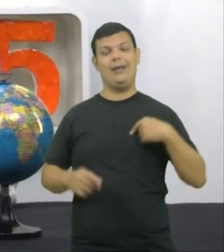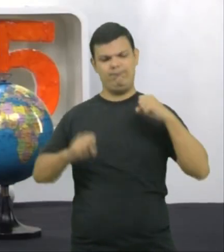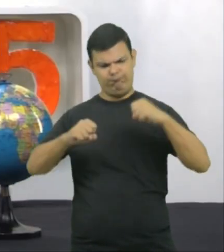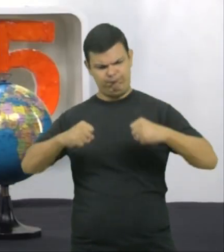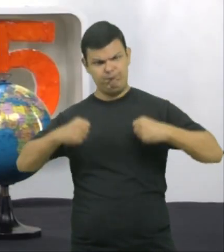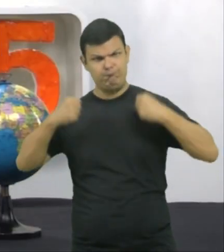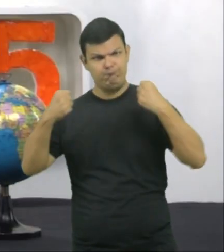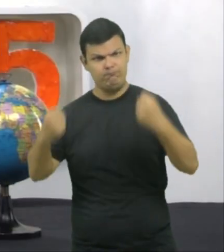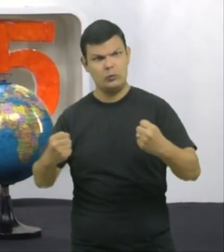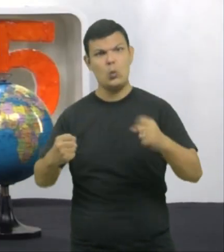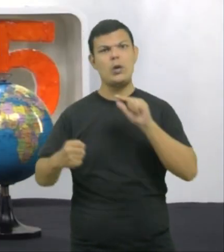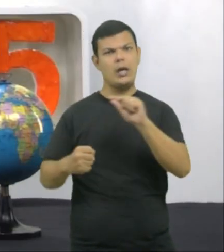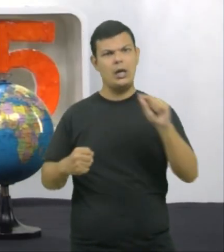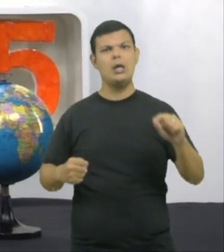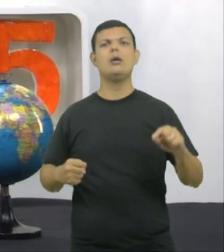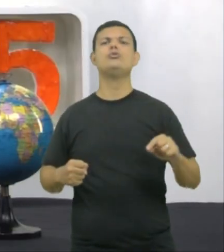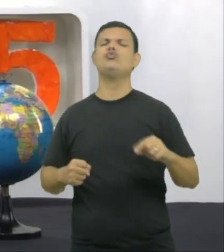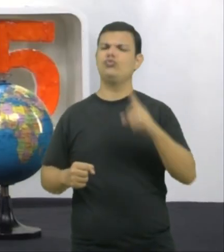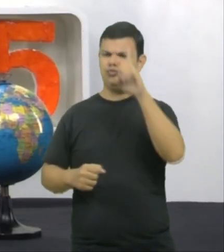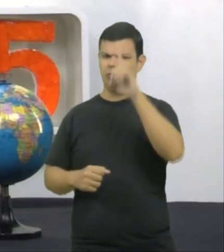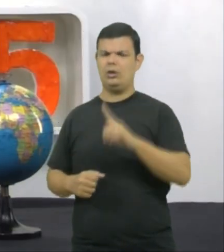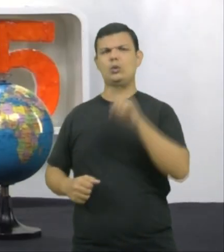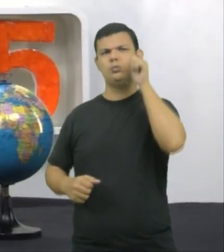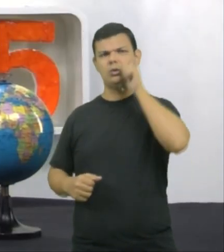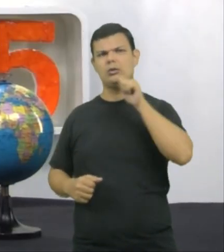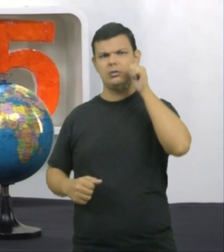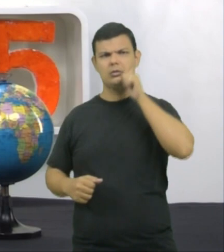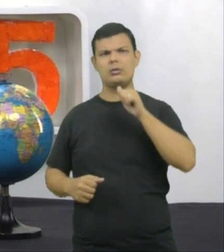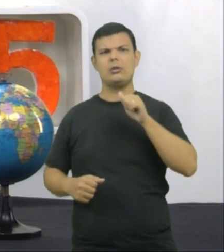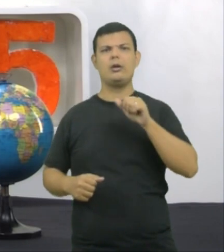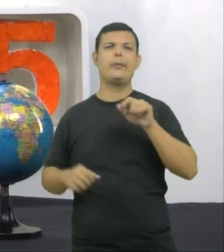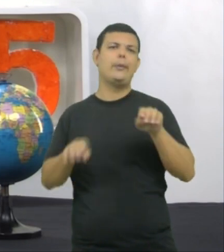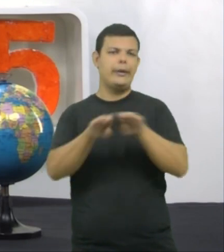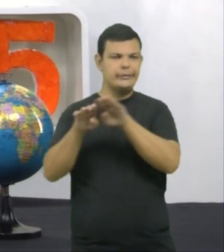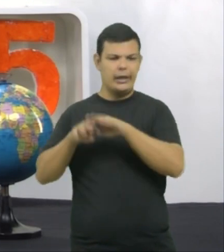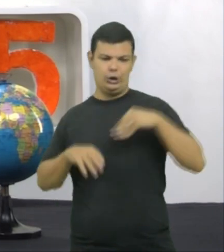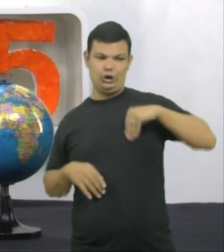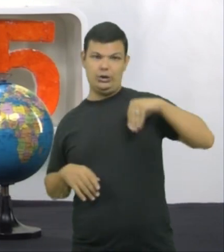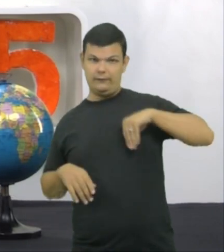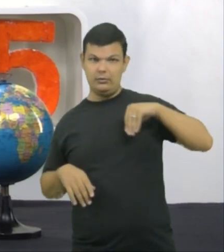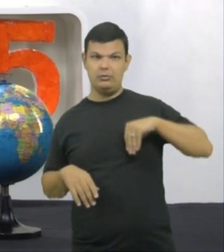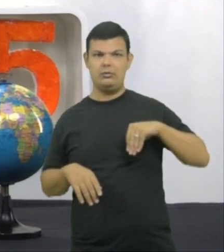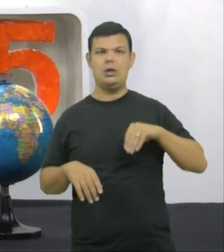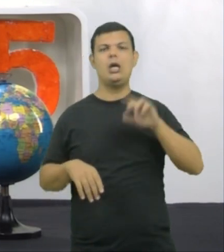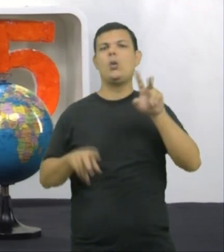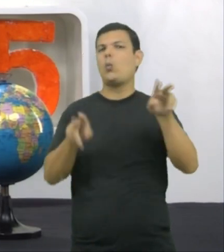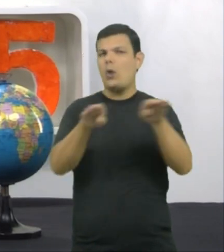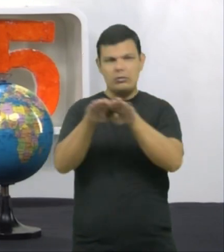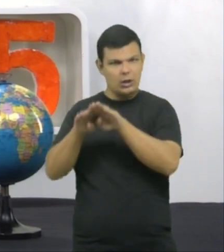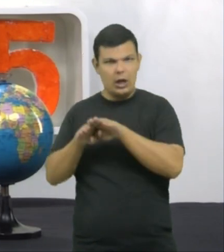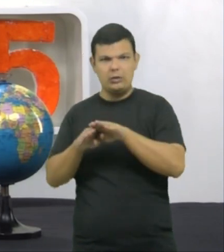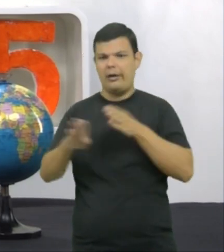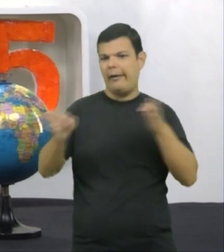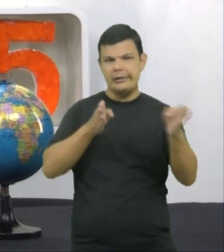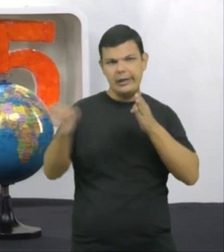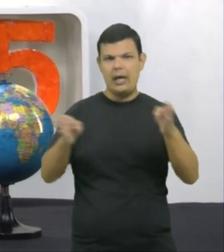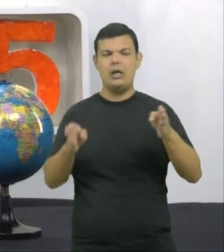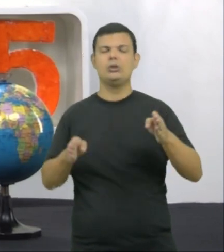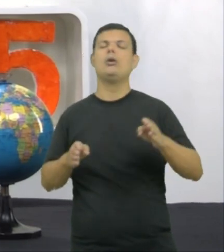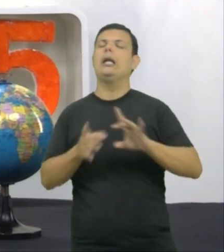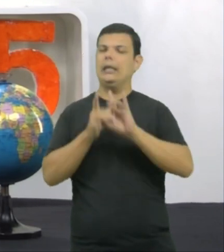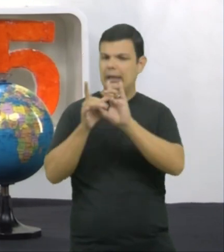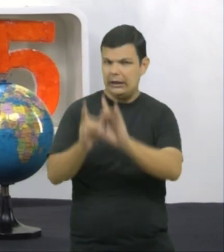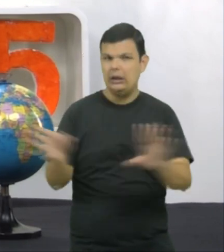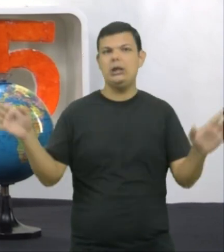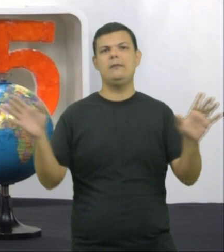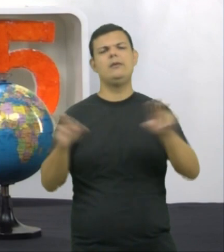luta por muitos direitos ainda para as mulheres, por exemplo, igualdade salarial, igualdade de acesso, liberdade.